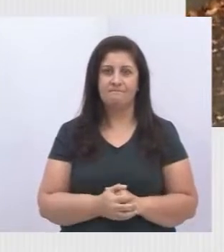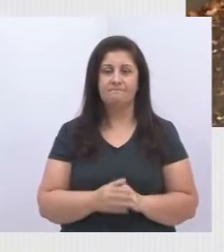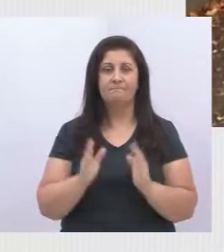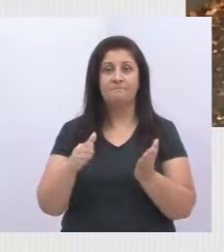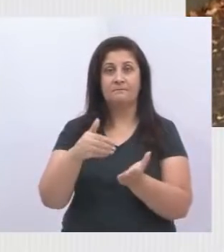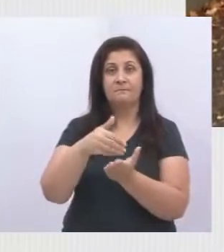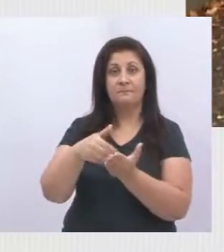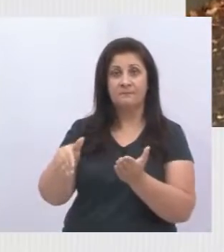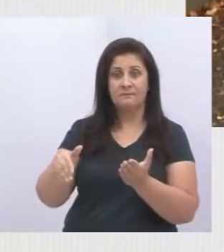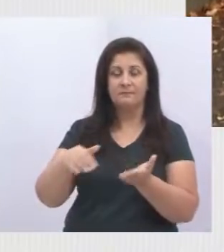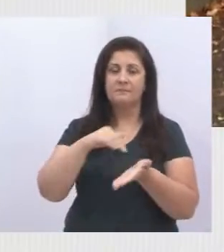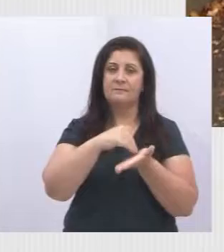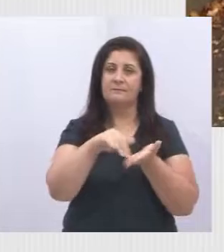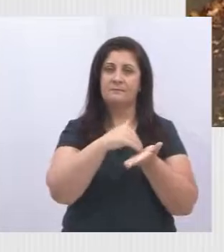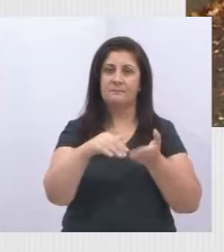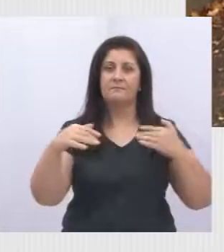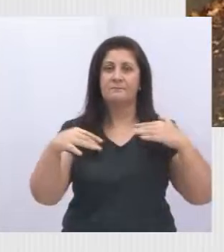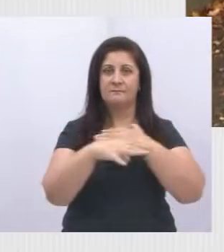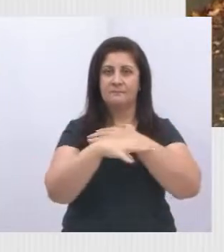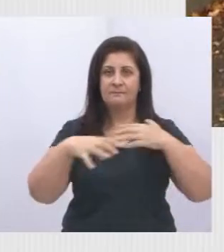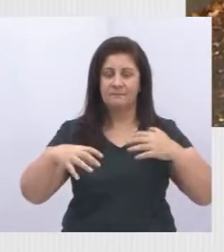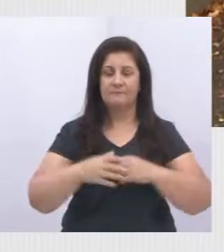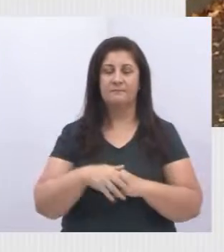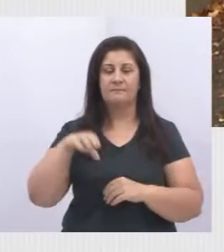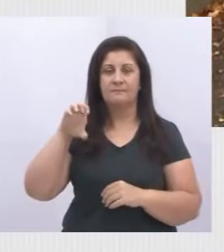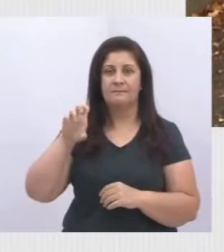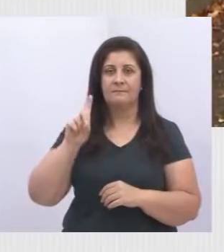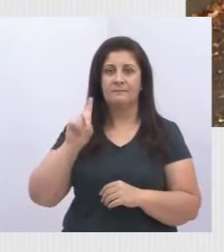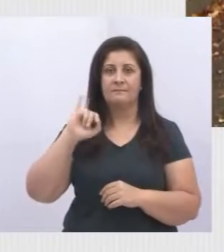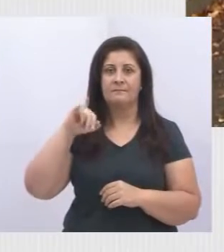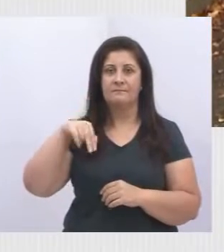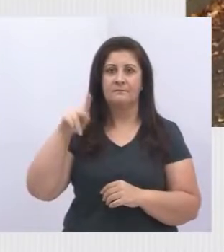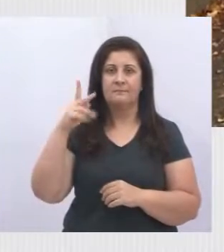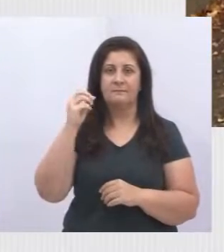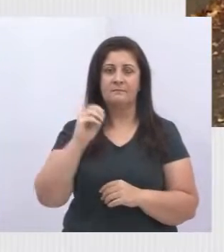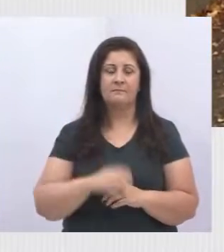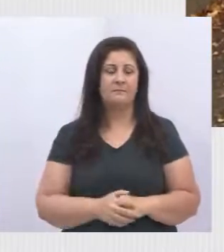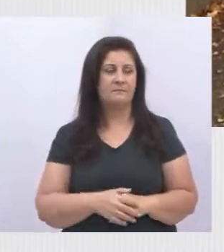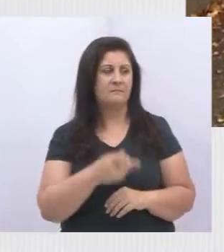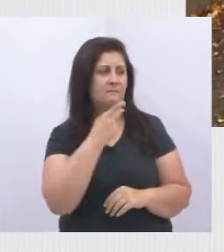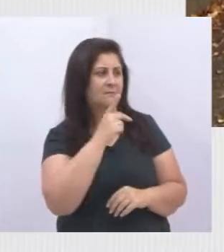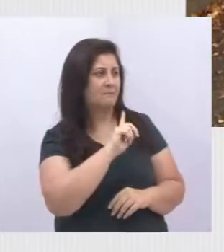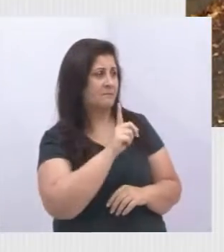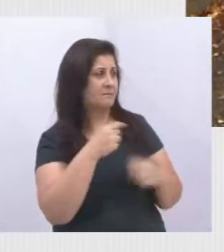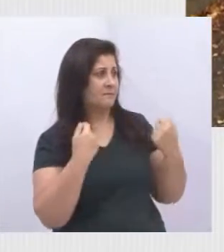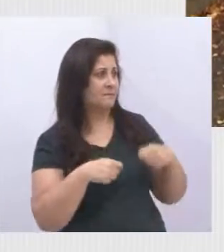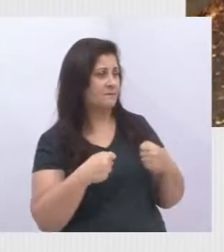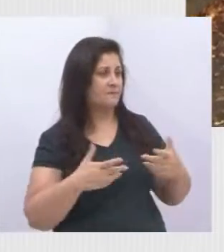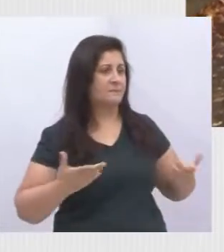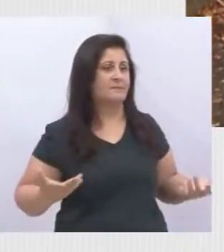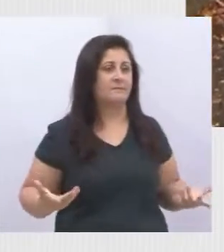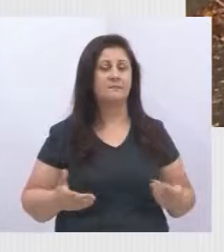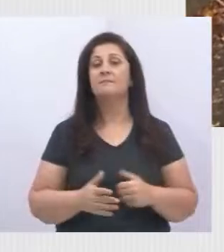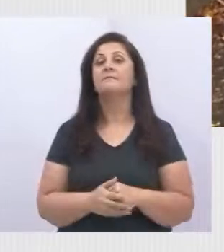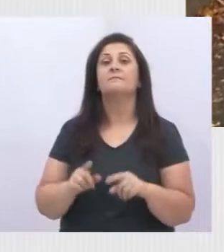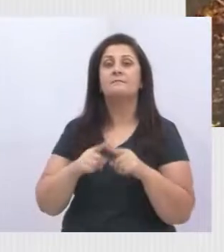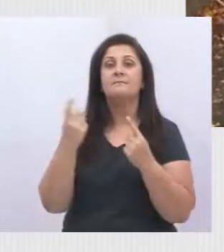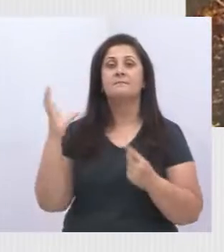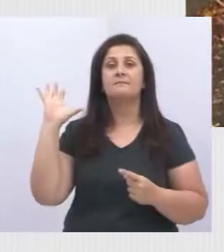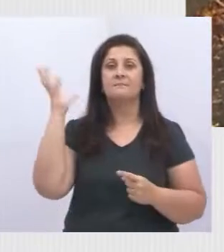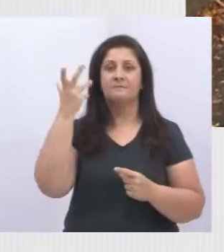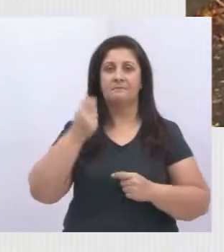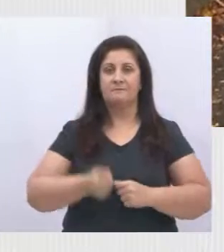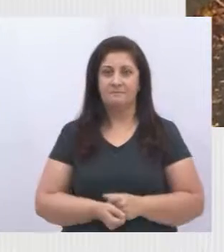para a mobilidade urbana, o Edinho Guedes. Não, mas não precisa, não sei o quê. O que acontece,